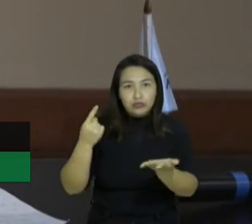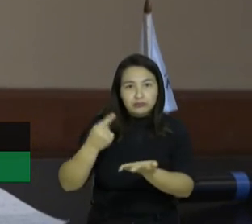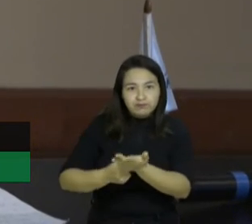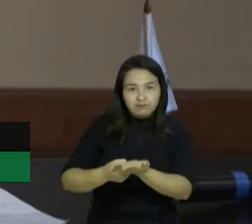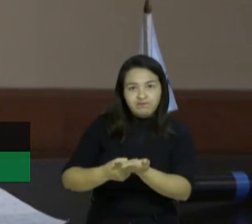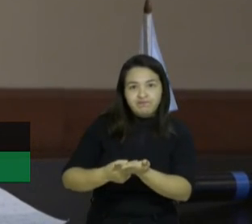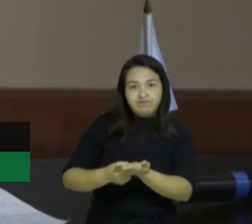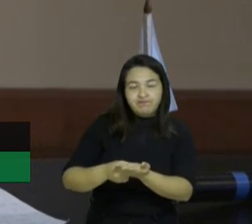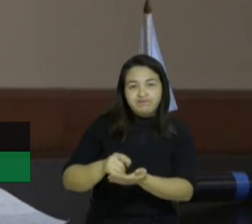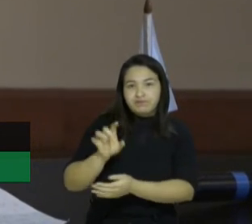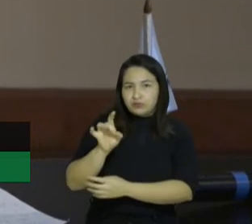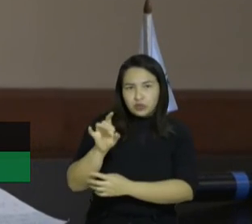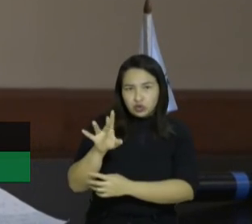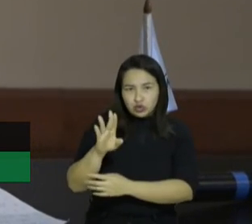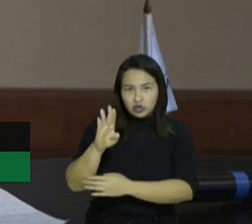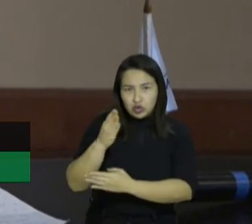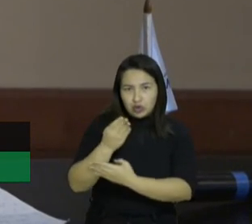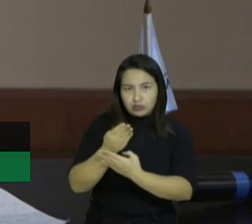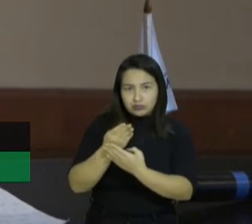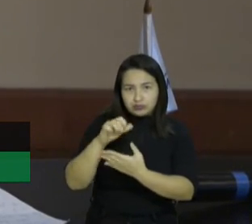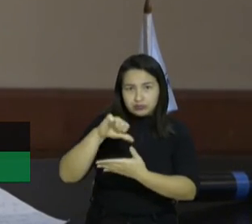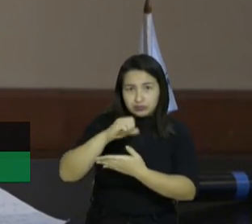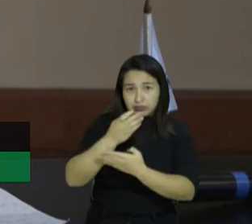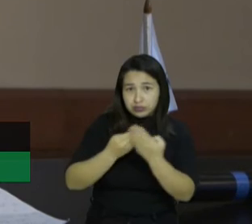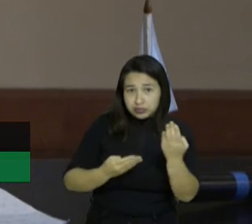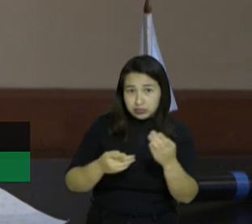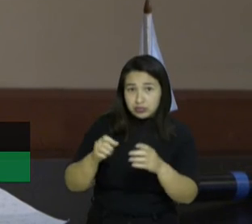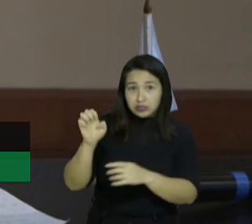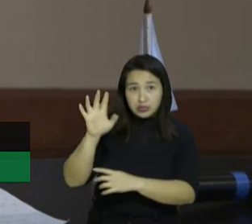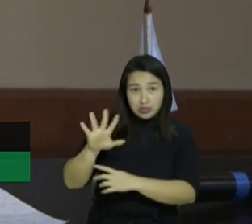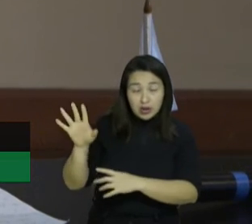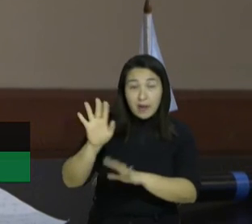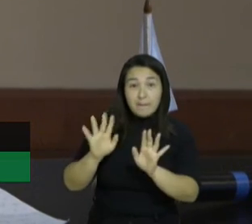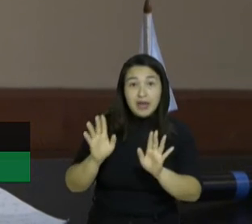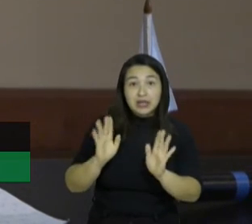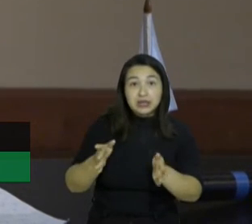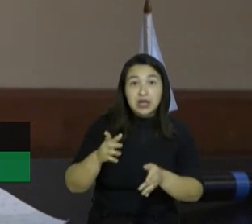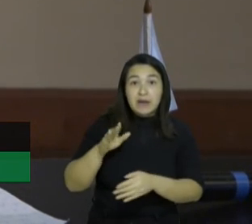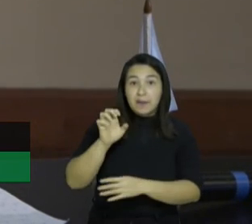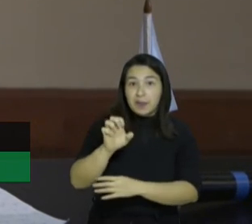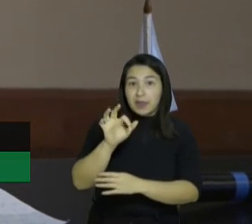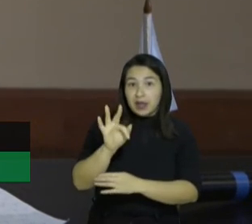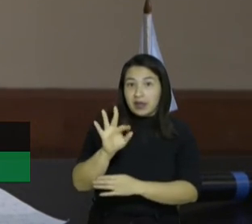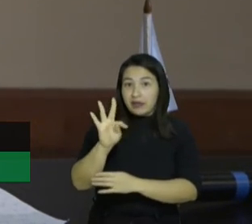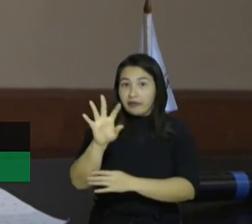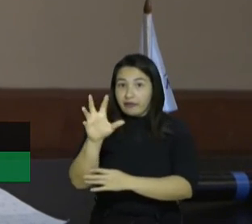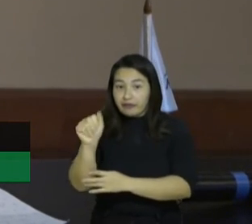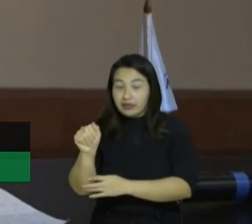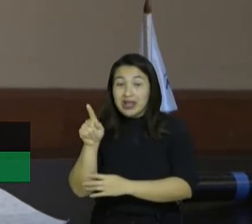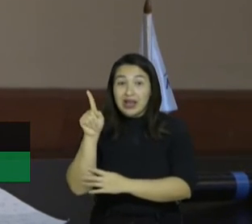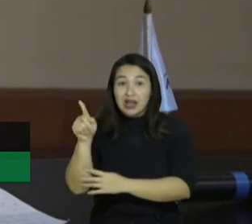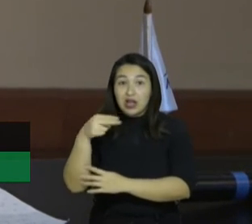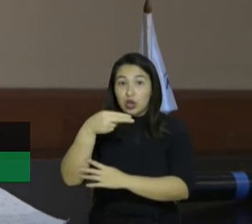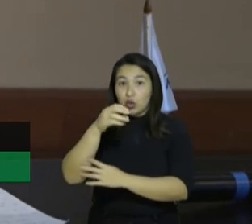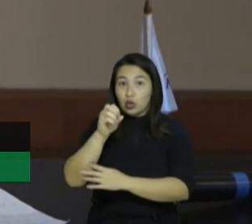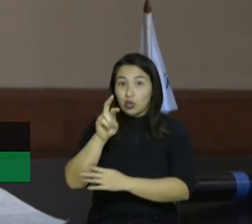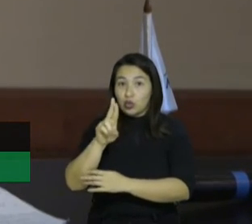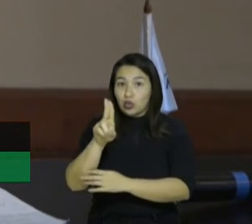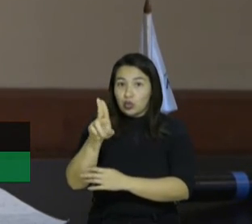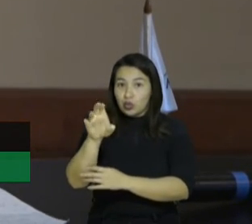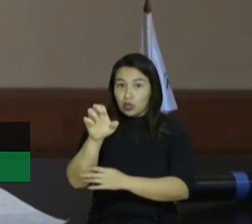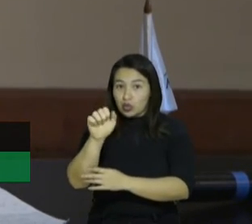negociei Mercosul União Europeia mas negociei Mercosul e efta que é European free trade Association que é Noruega lichtenstein